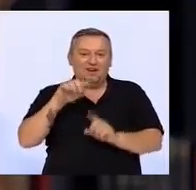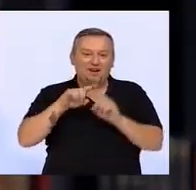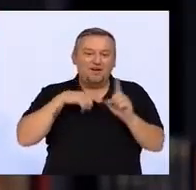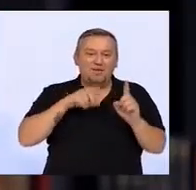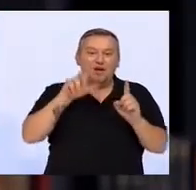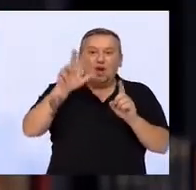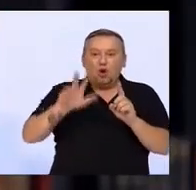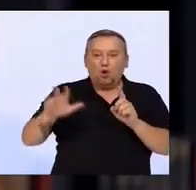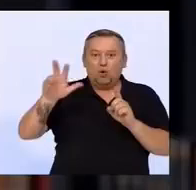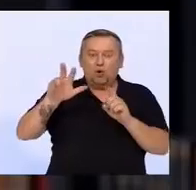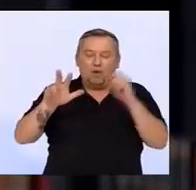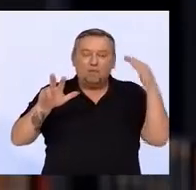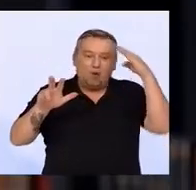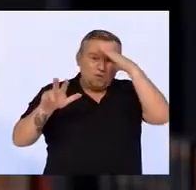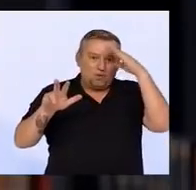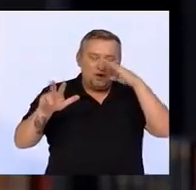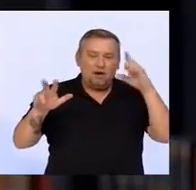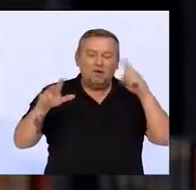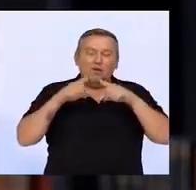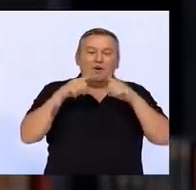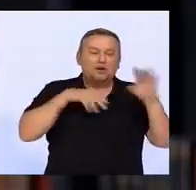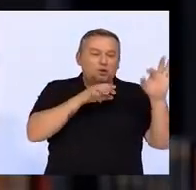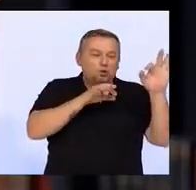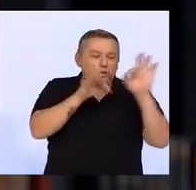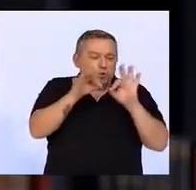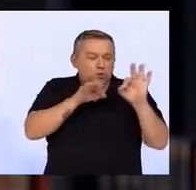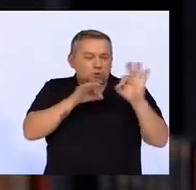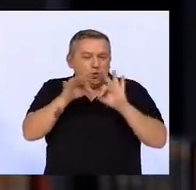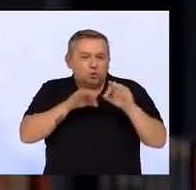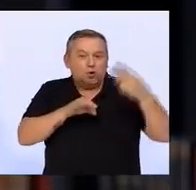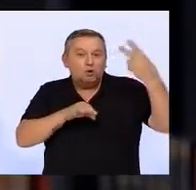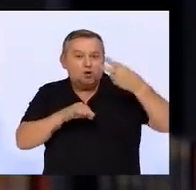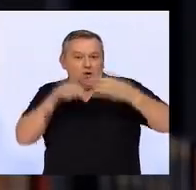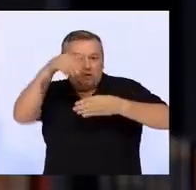a extrema-direita e a extrema-esquerda, estão tramando esse segundo turno.